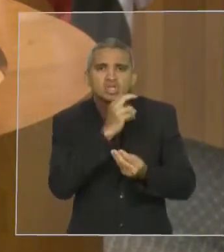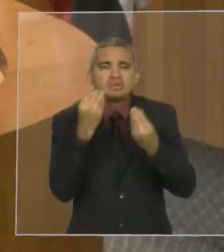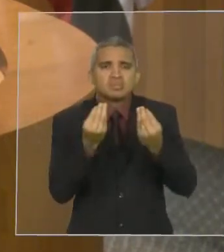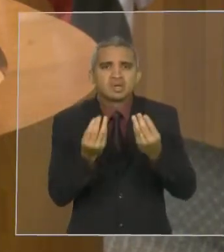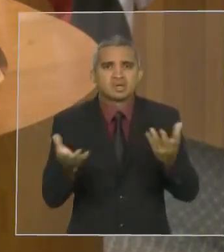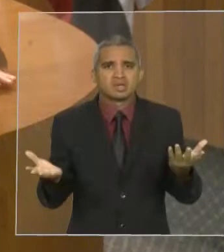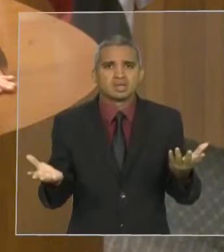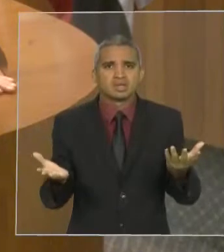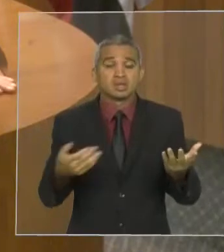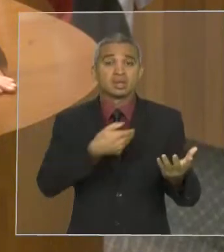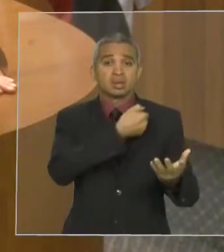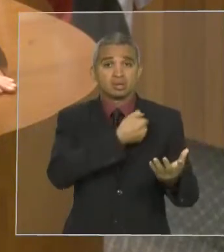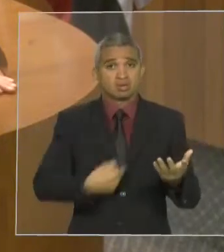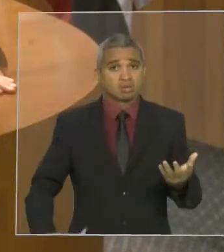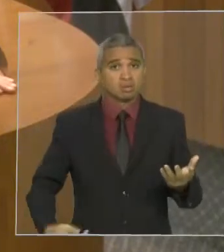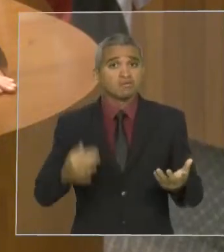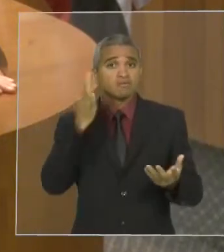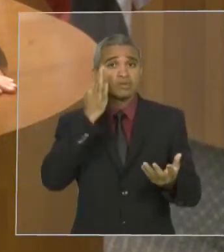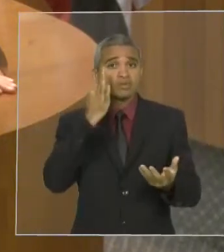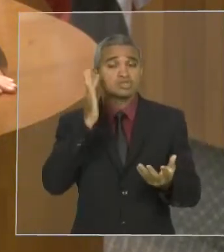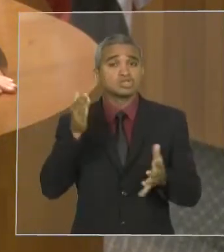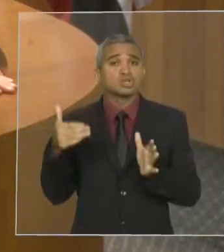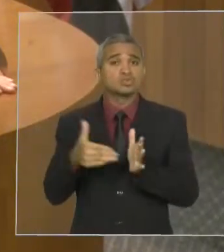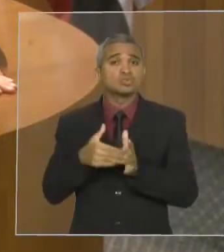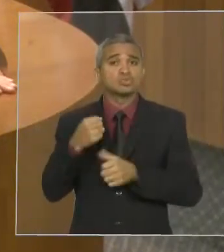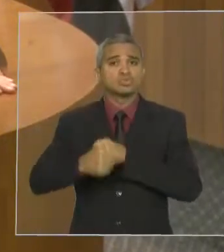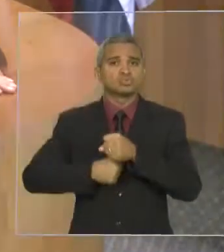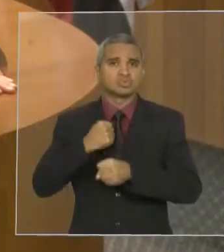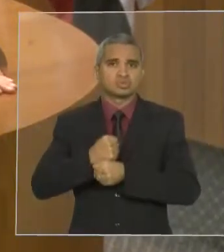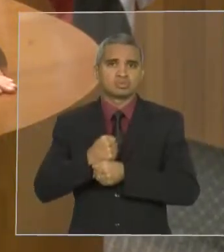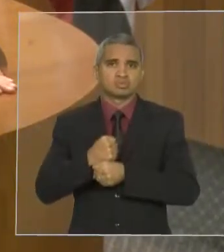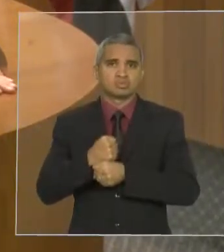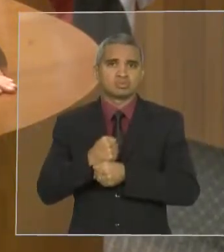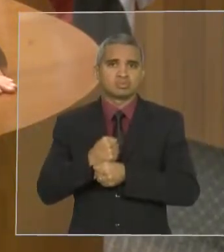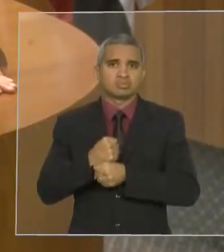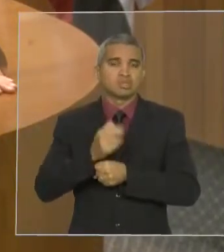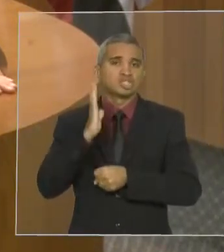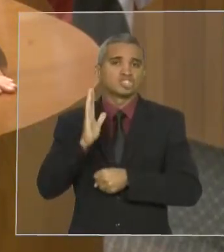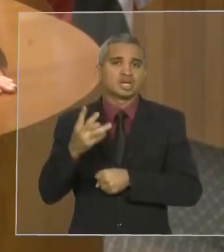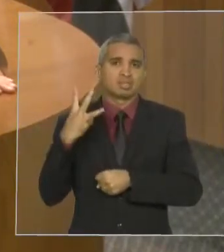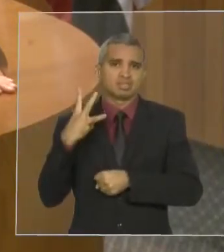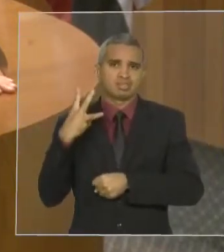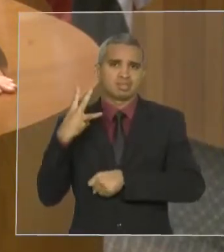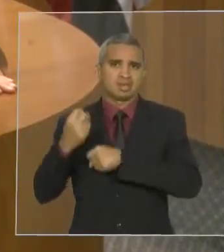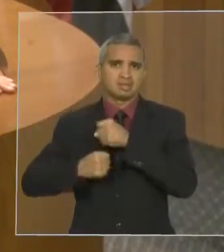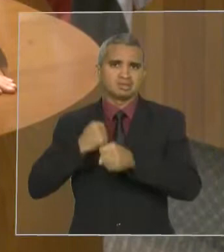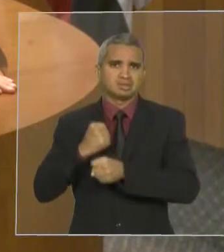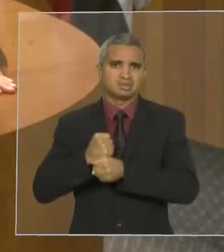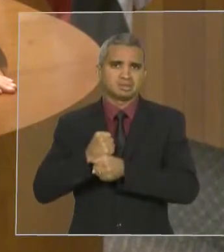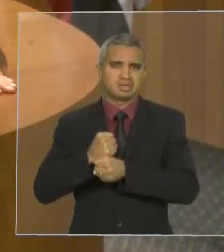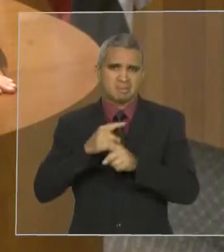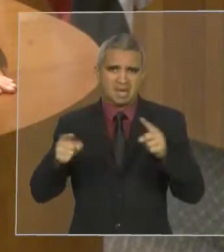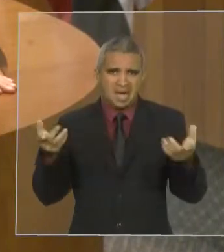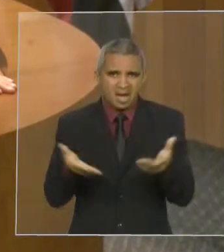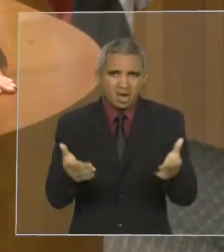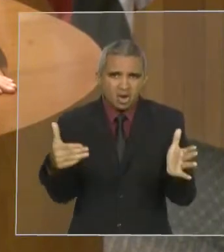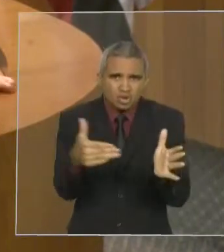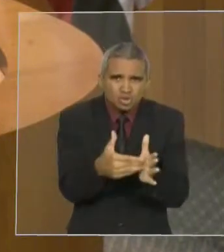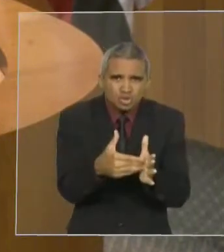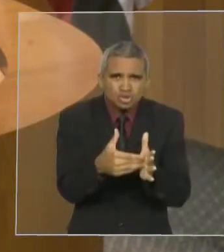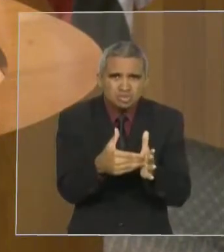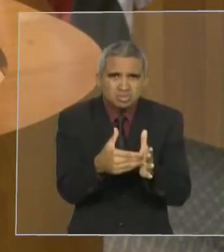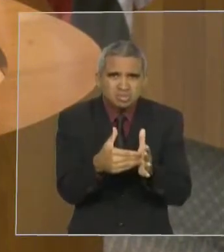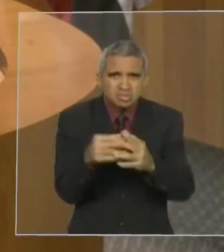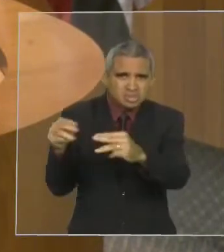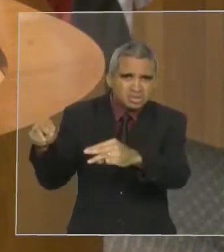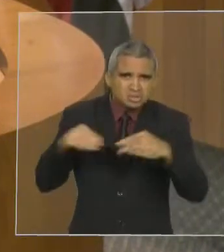no seu último ano de mandato. Passou 3 anos e agora que decidiu mandar e já quer requerer a